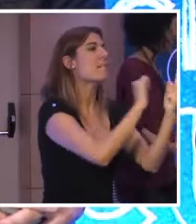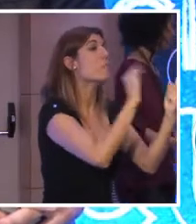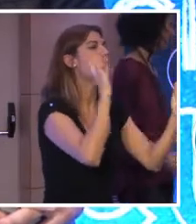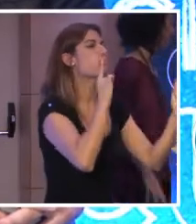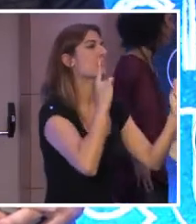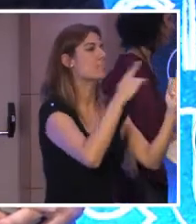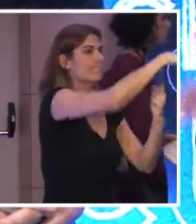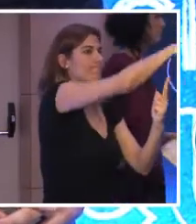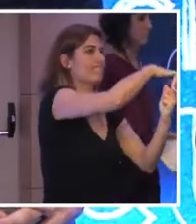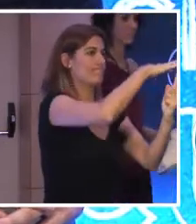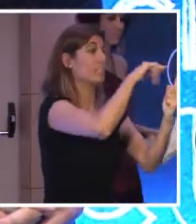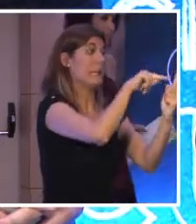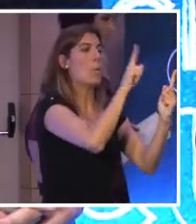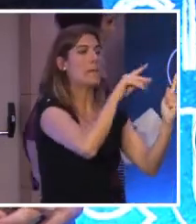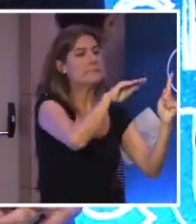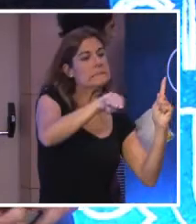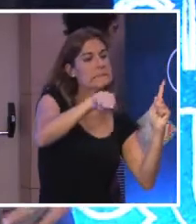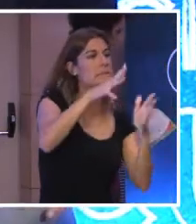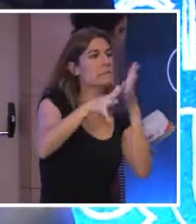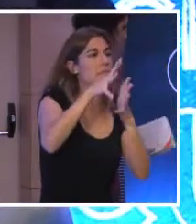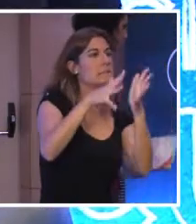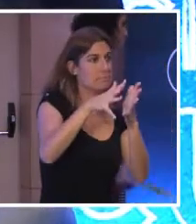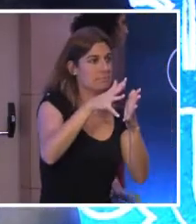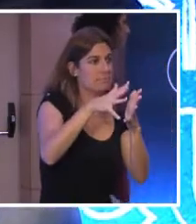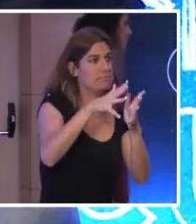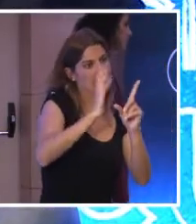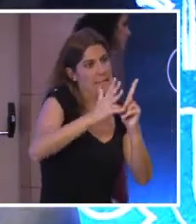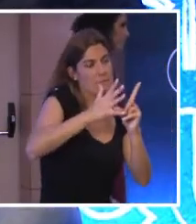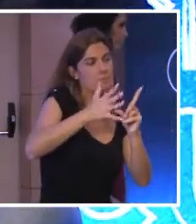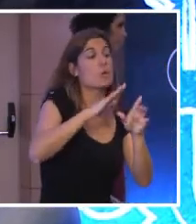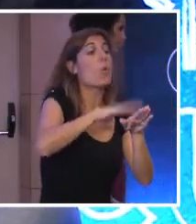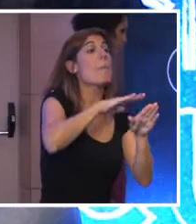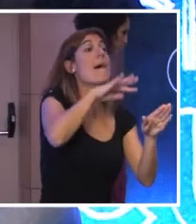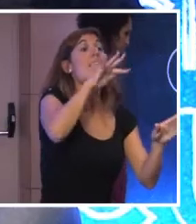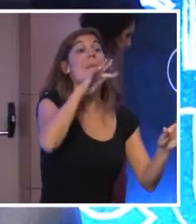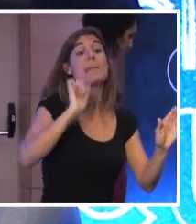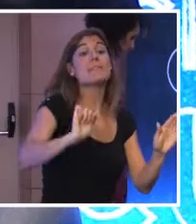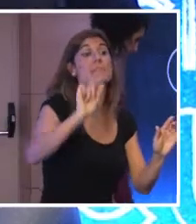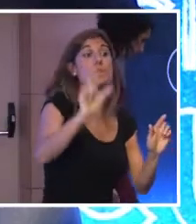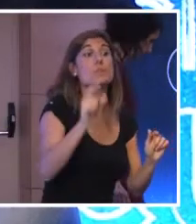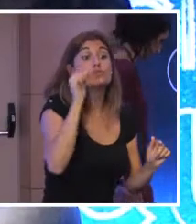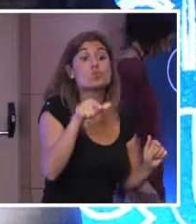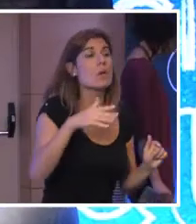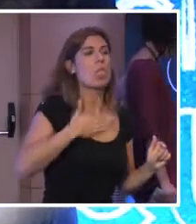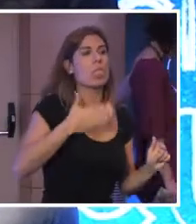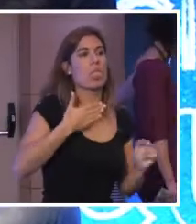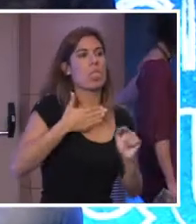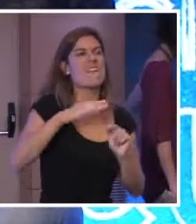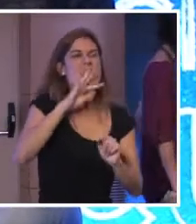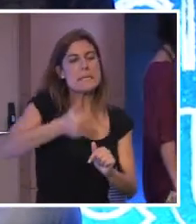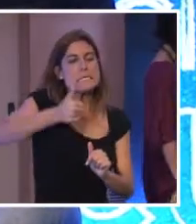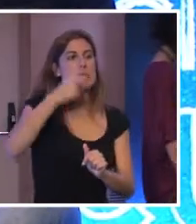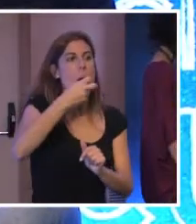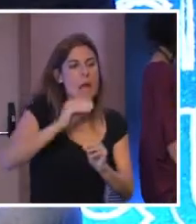e começa a ensinar ele a língua de sinais, porque a família não quis que ele aprendesse a língua de sinais. A família queria que ele fosse